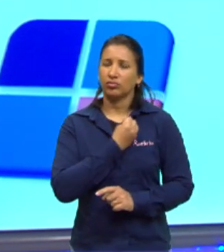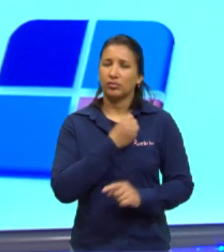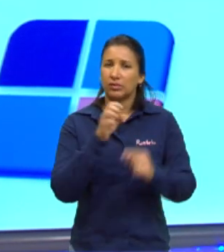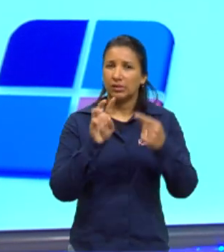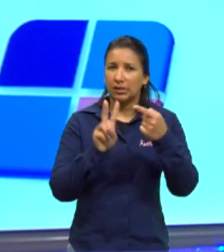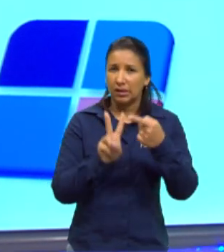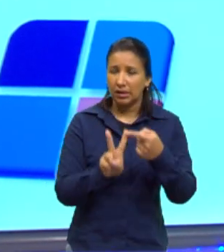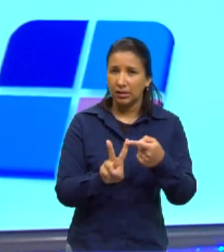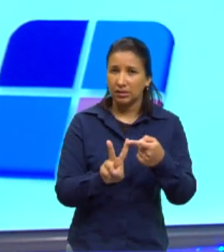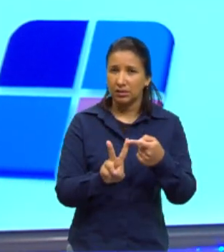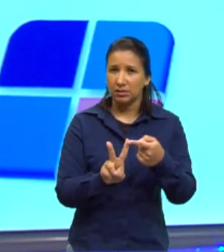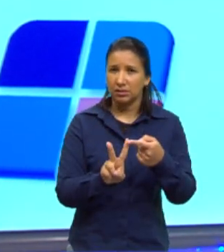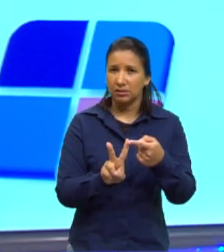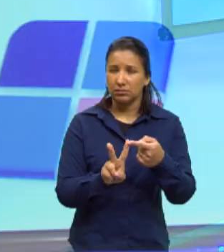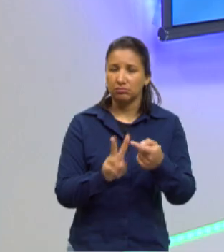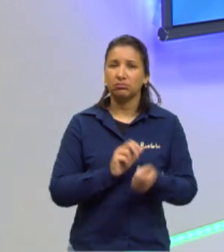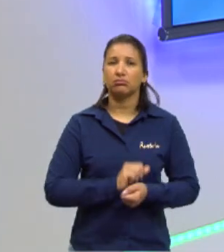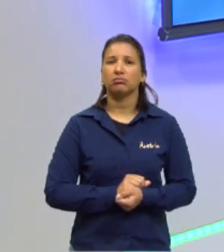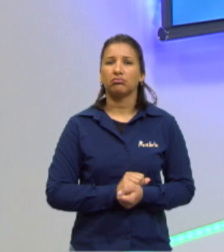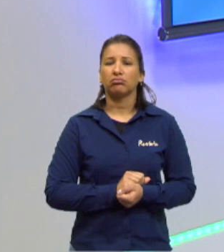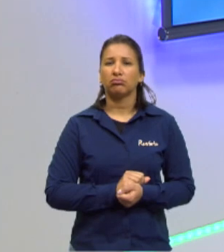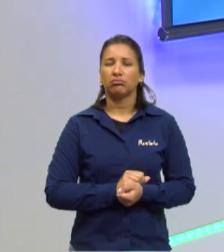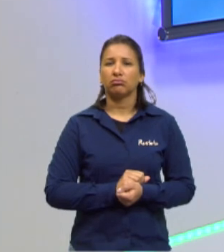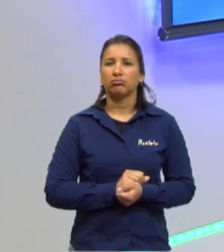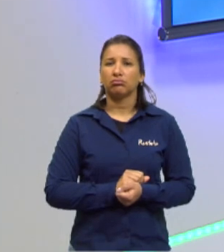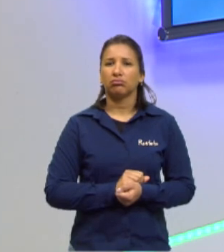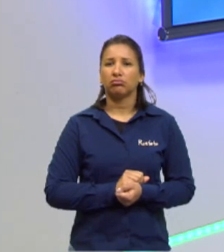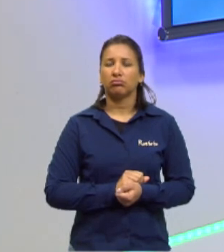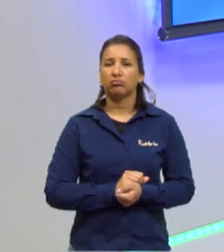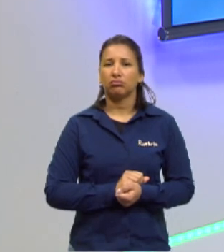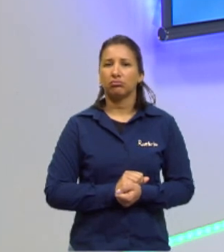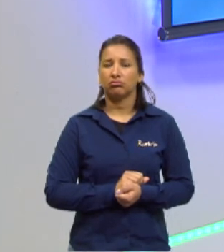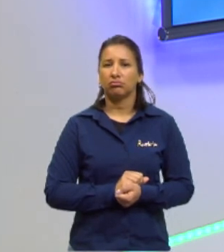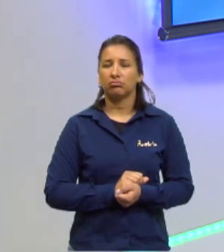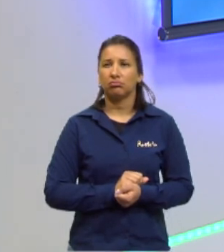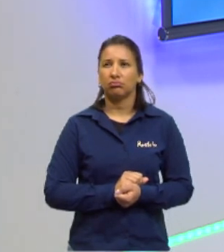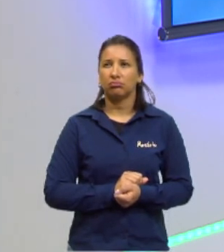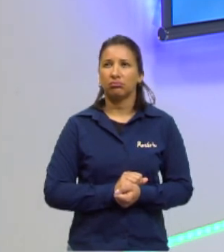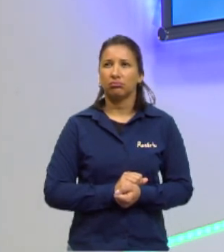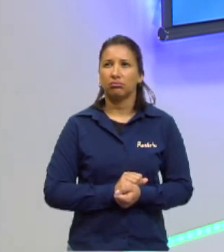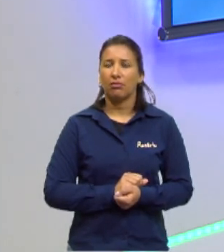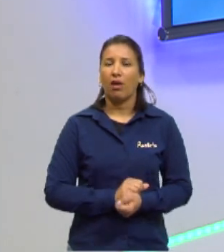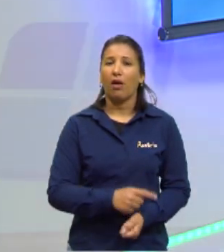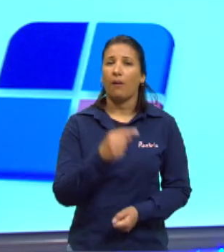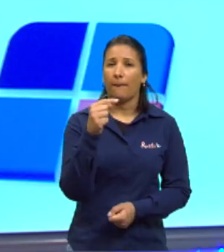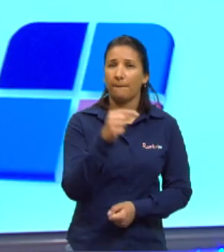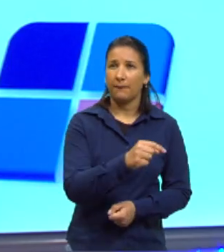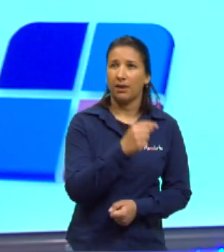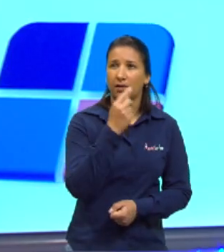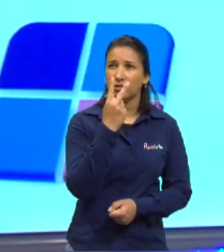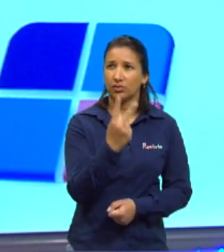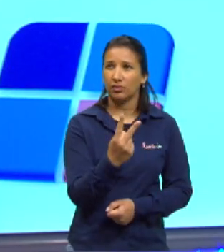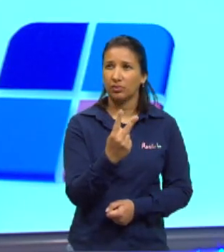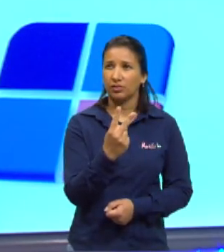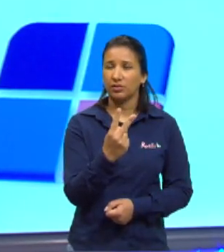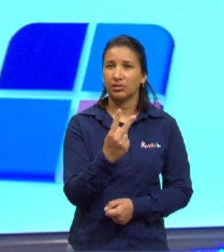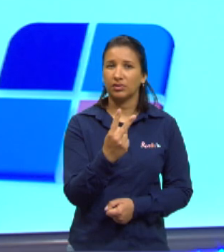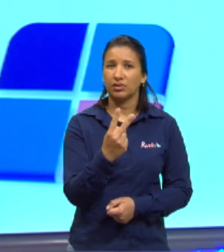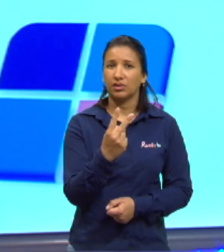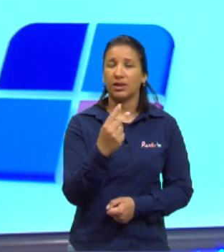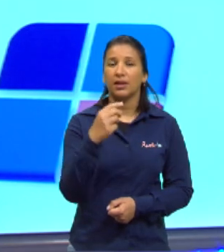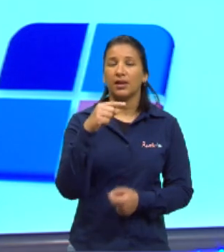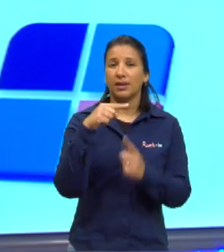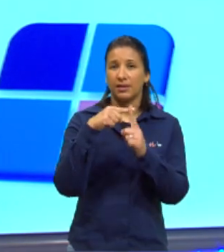raízes? Ou seja, quem são os quatro números que satisfazem essa equação? O menos 2 e o mais 2, que eu